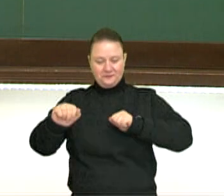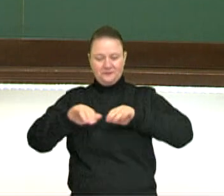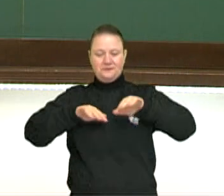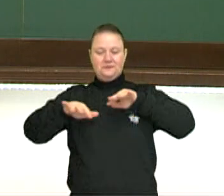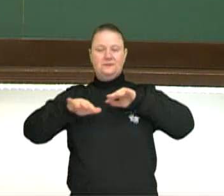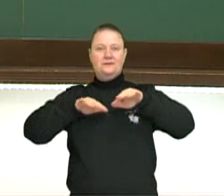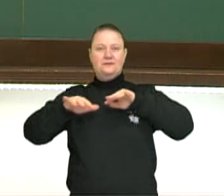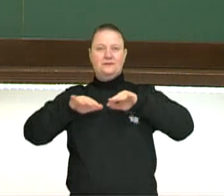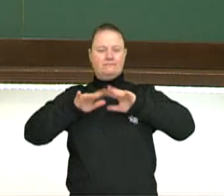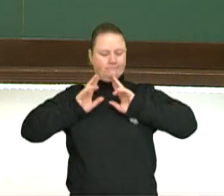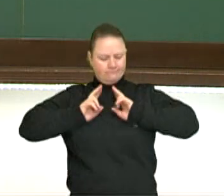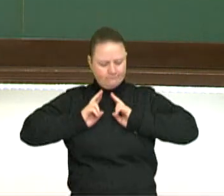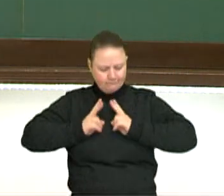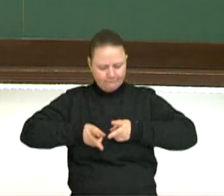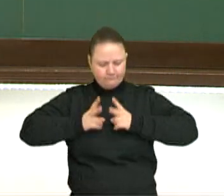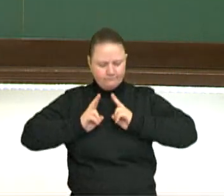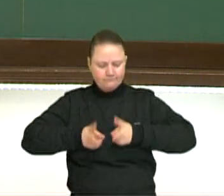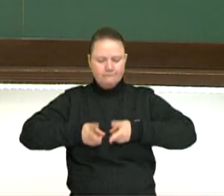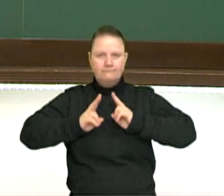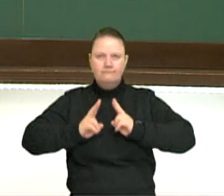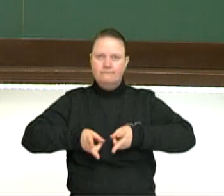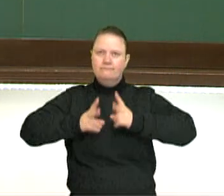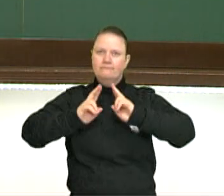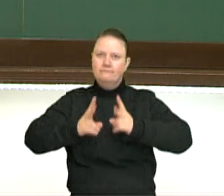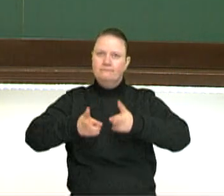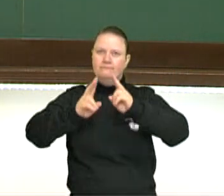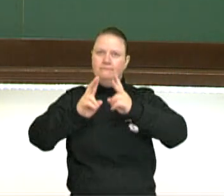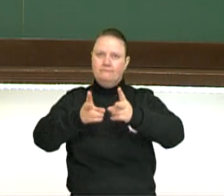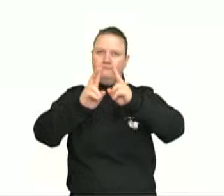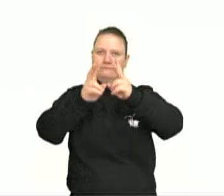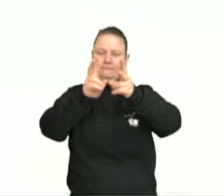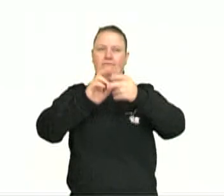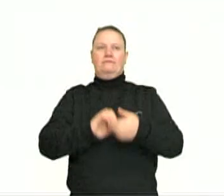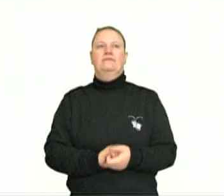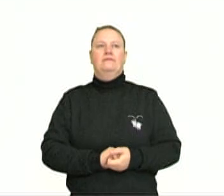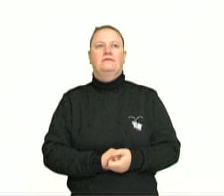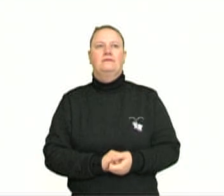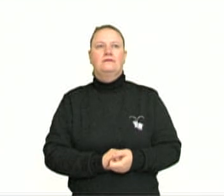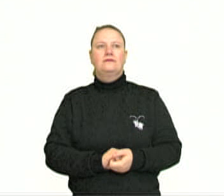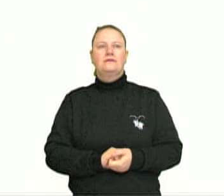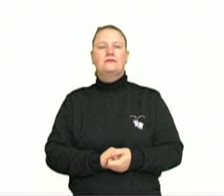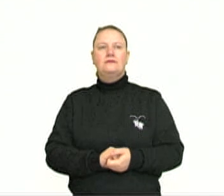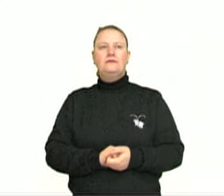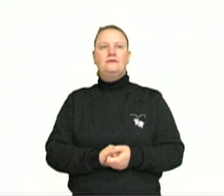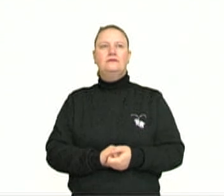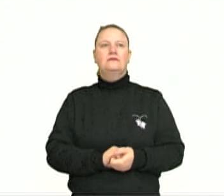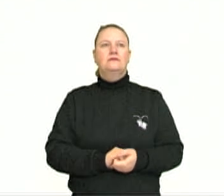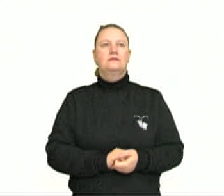certo? Constantemente fazendo isso, ok?